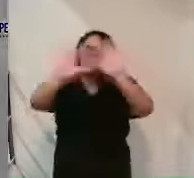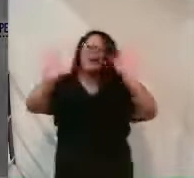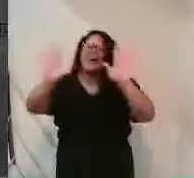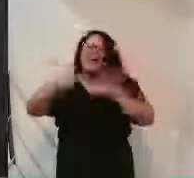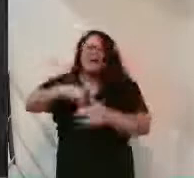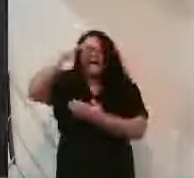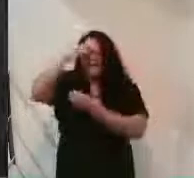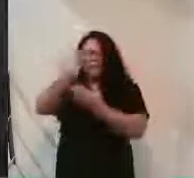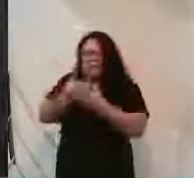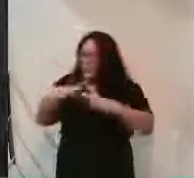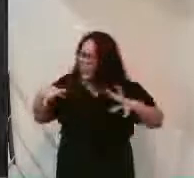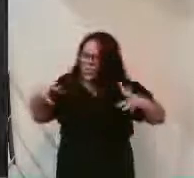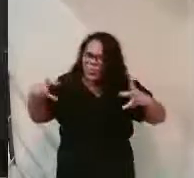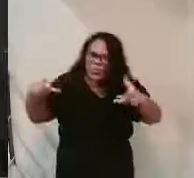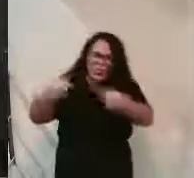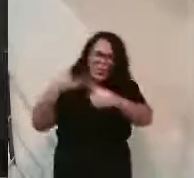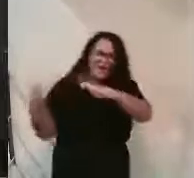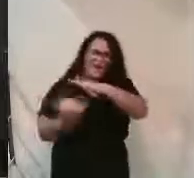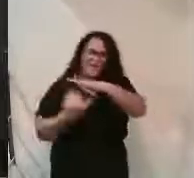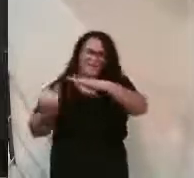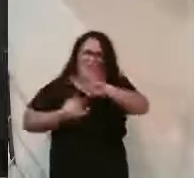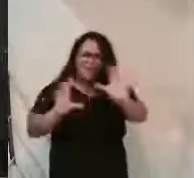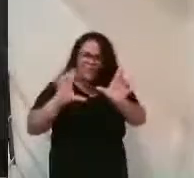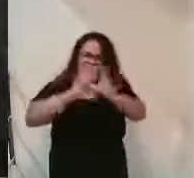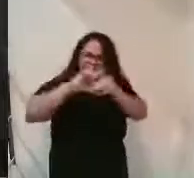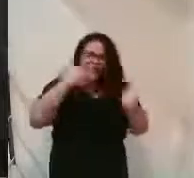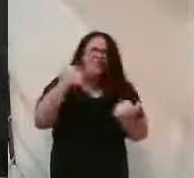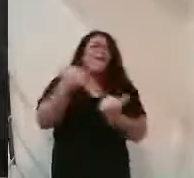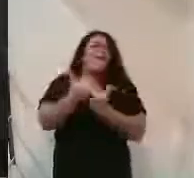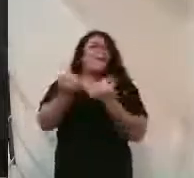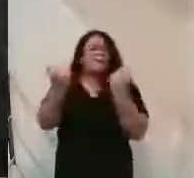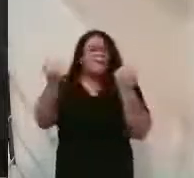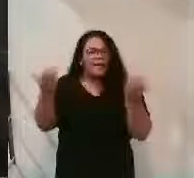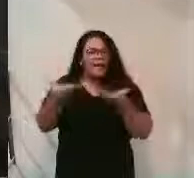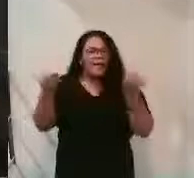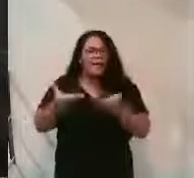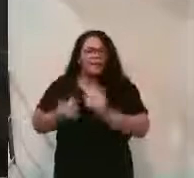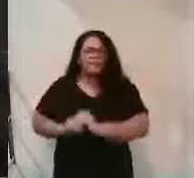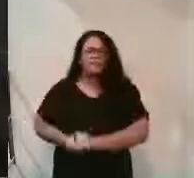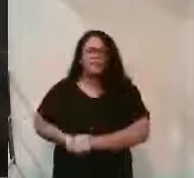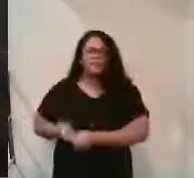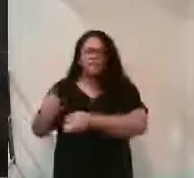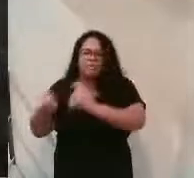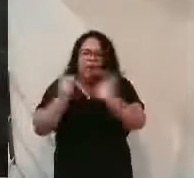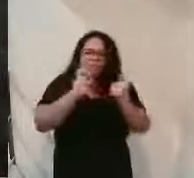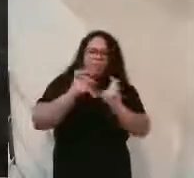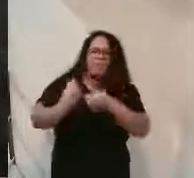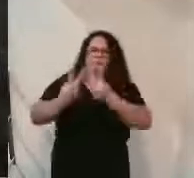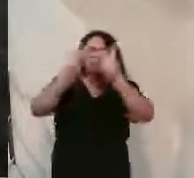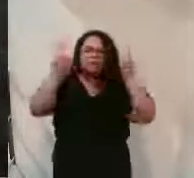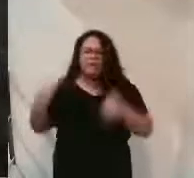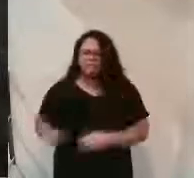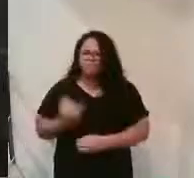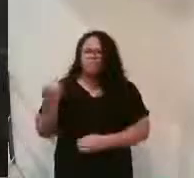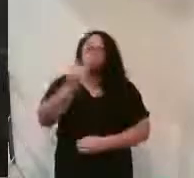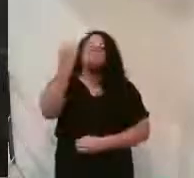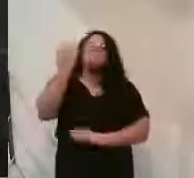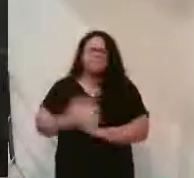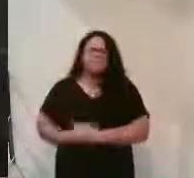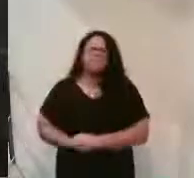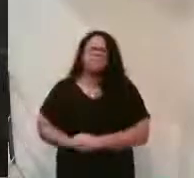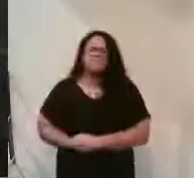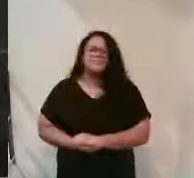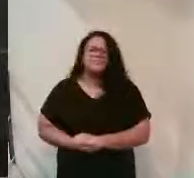de todas essas instituições aqui representadas que vão debater essa temática tão importante. Aqui é